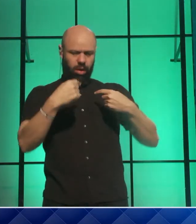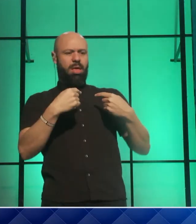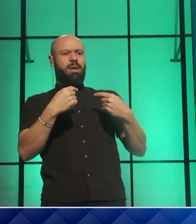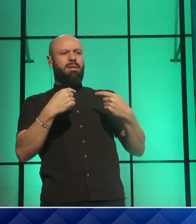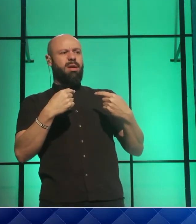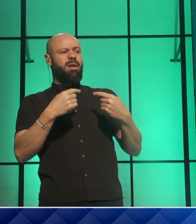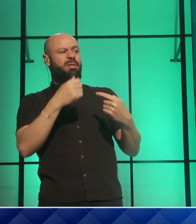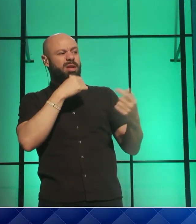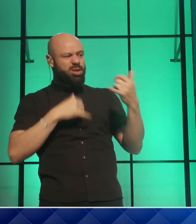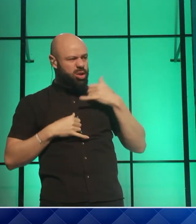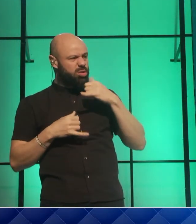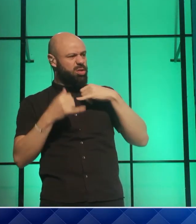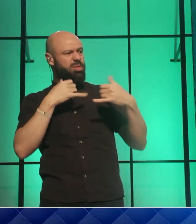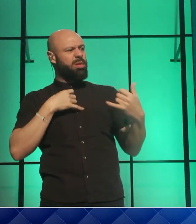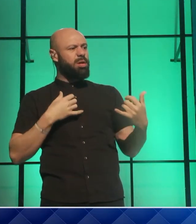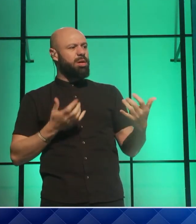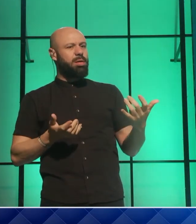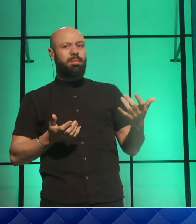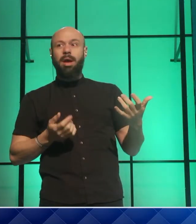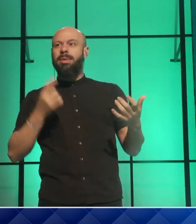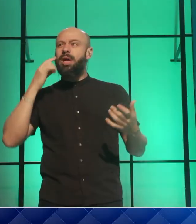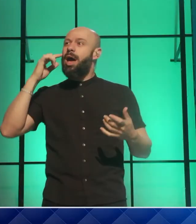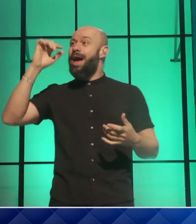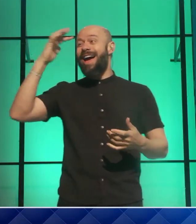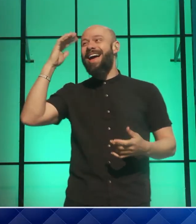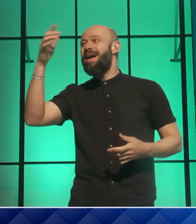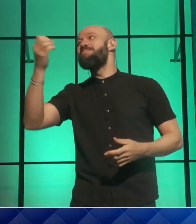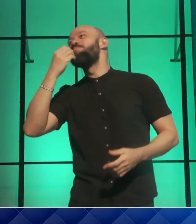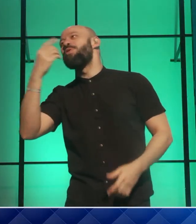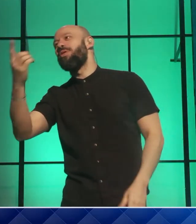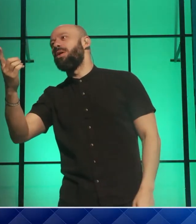se desiludir com pessoas que você diz: mas como isso?